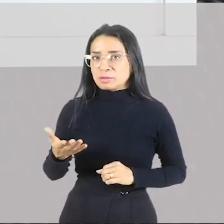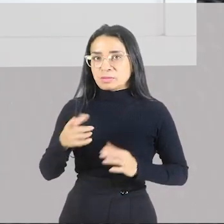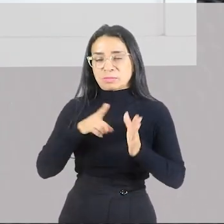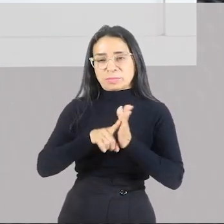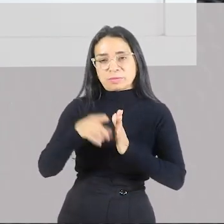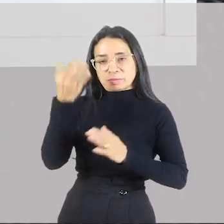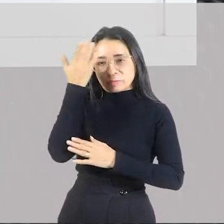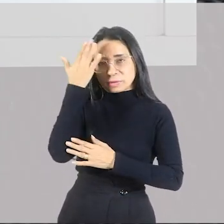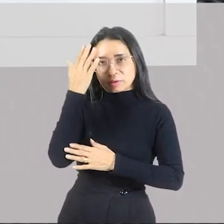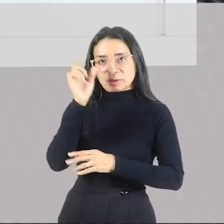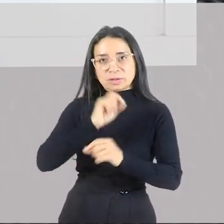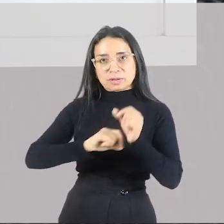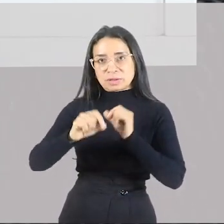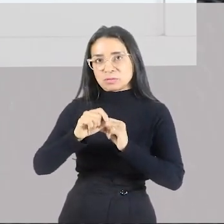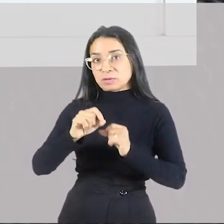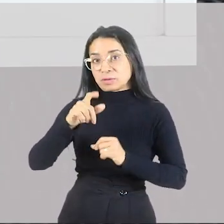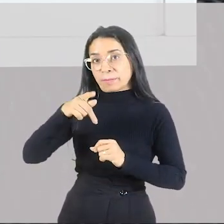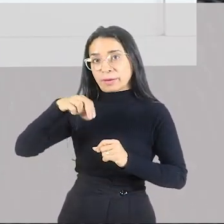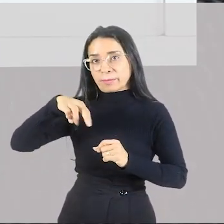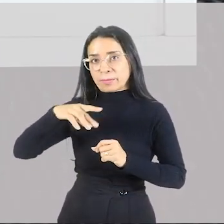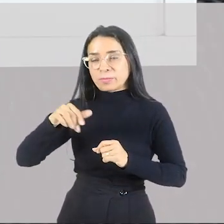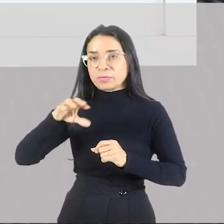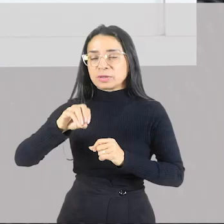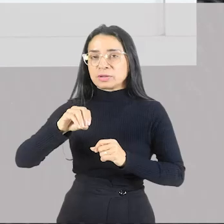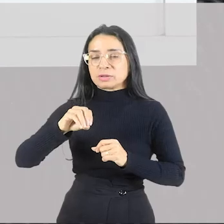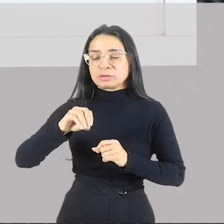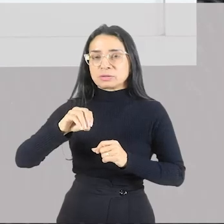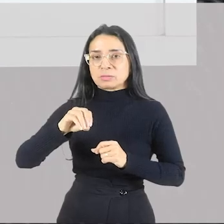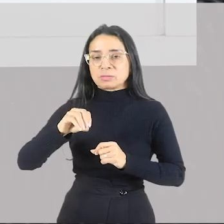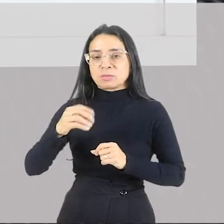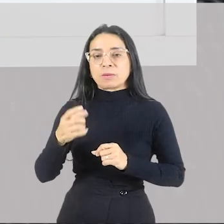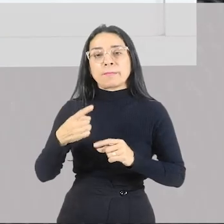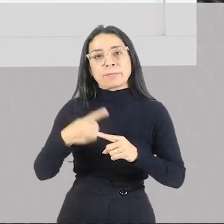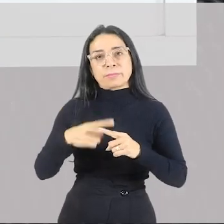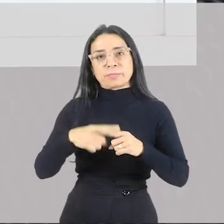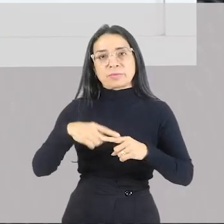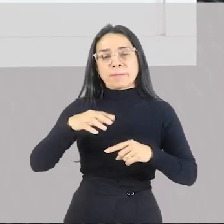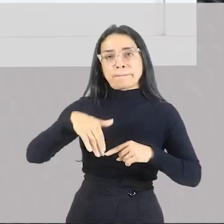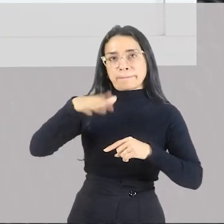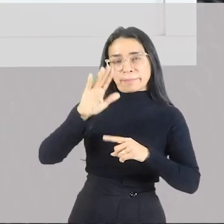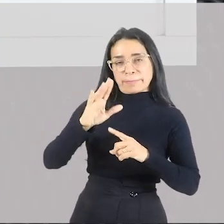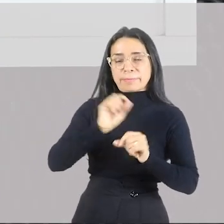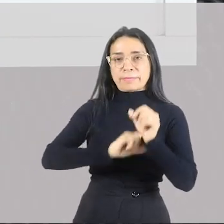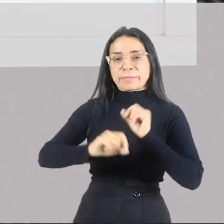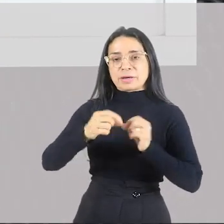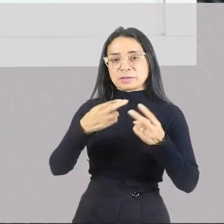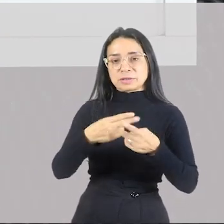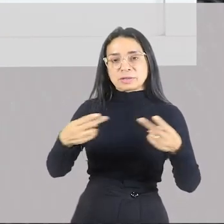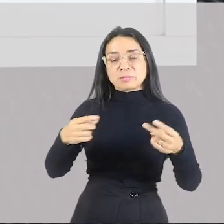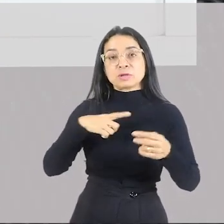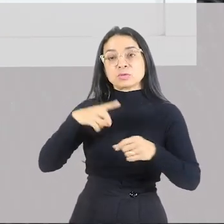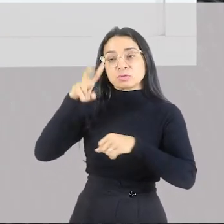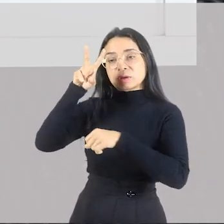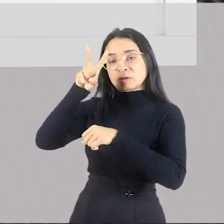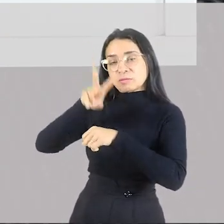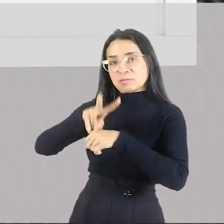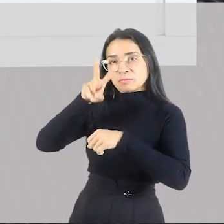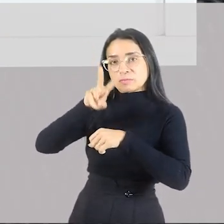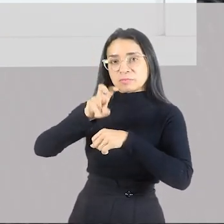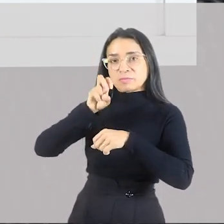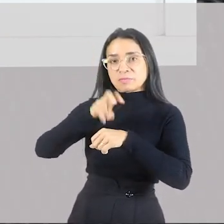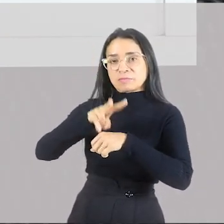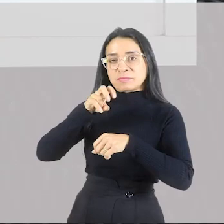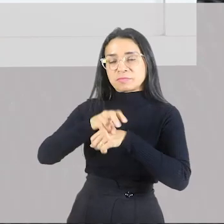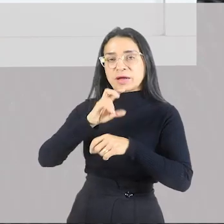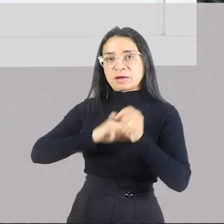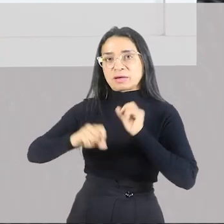é uma questão, não é de permutação, né? Porque eu tenho mais elementos do que vagas nos grupos. Agora eu pergunto, se eu